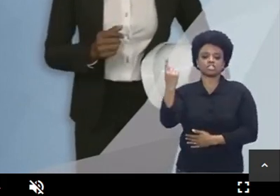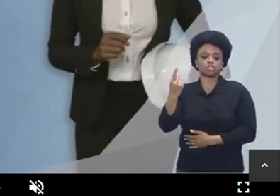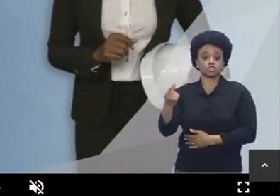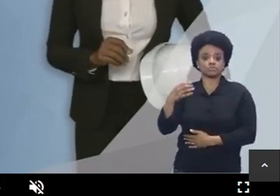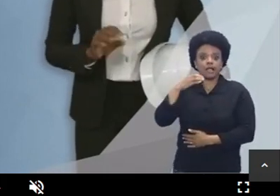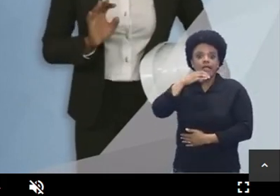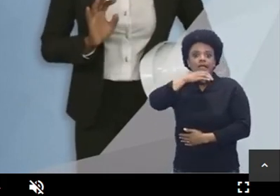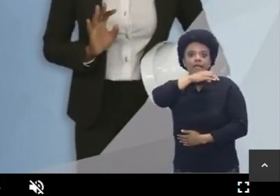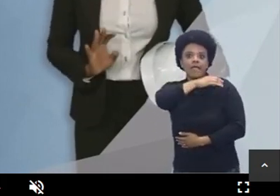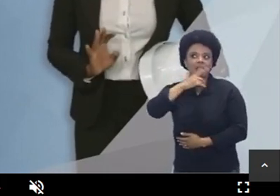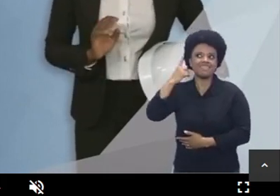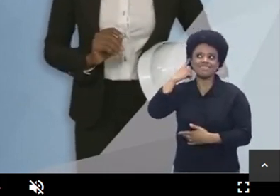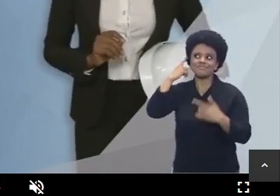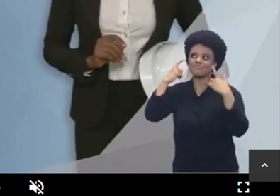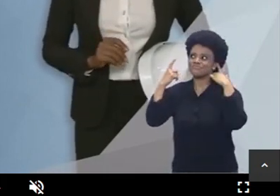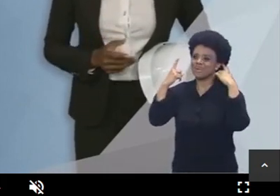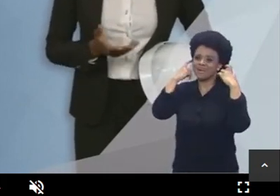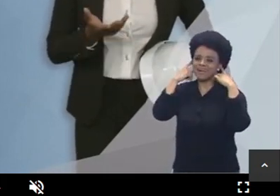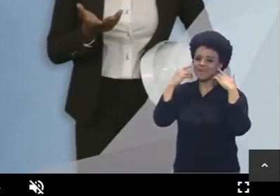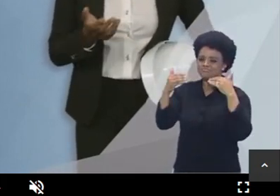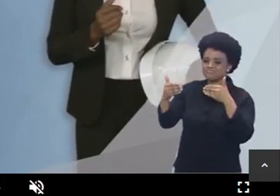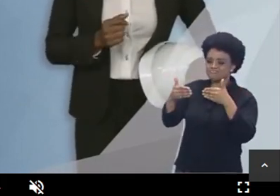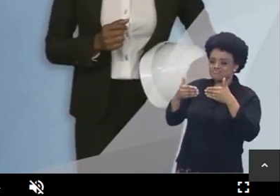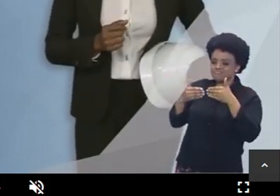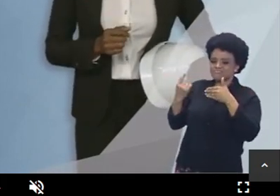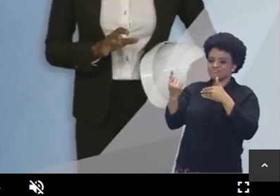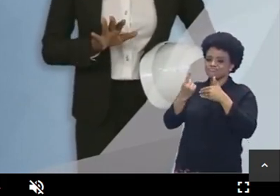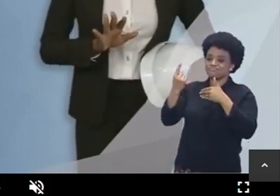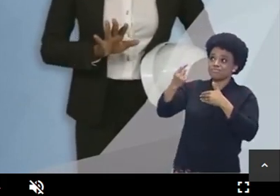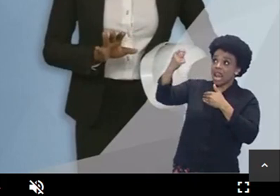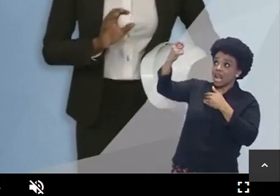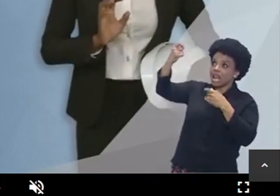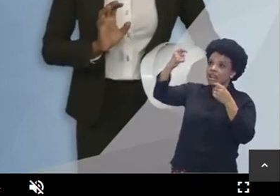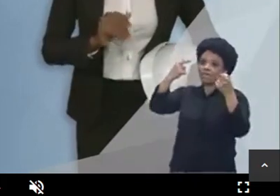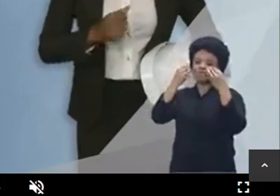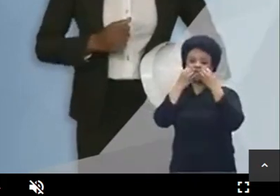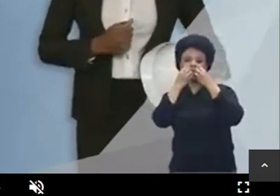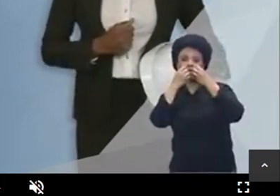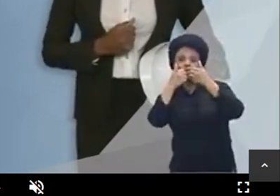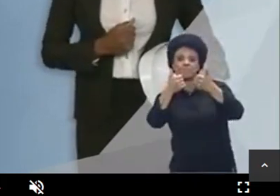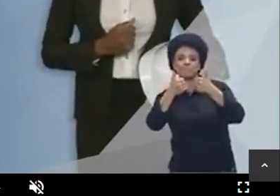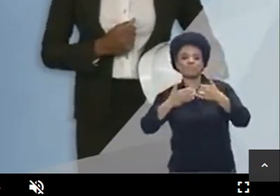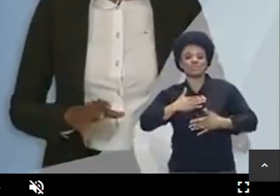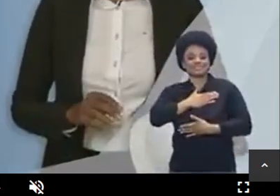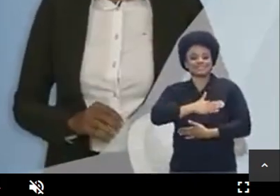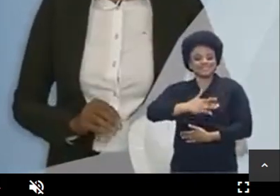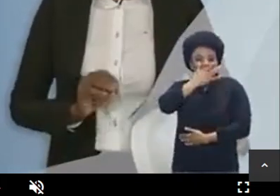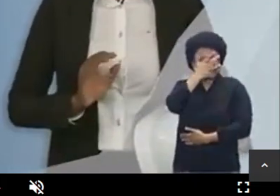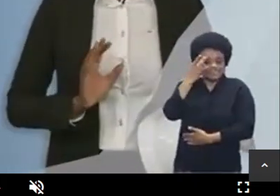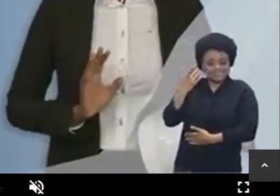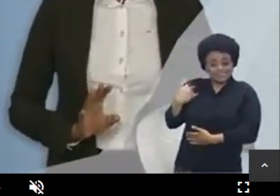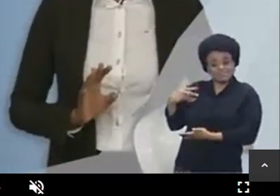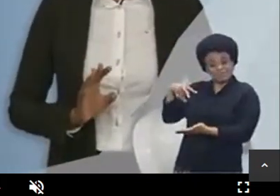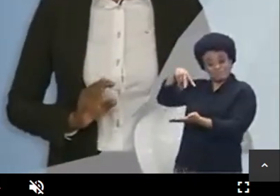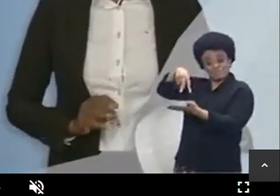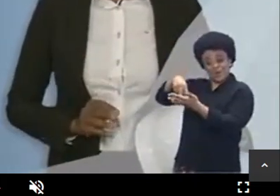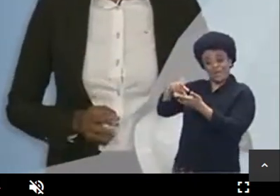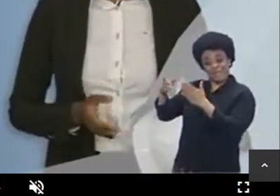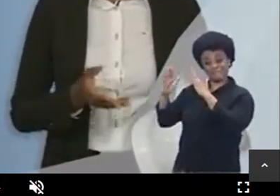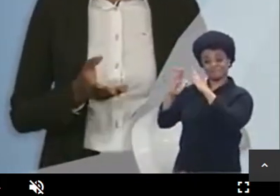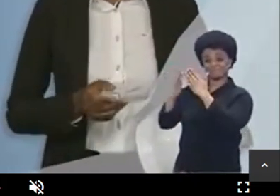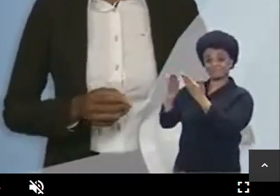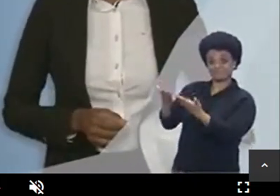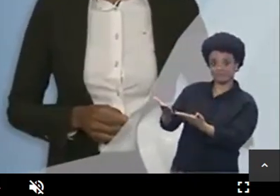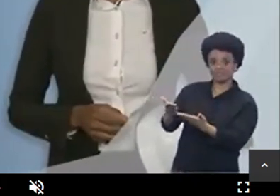isolamento acústico, o conforto lumínico e, principalmente, a satisfação do meu cliente. Bom, no que diz respeito